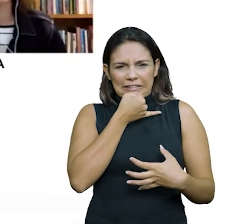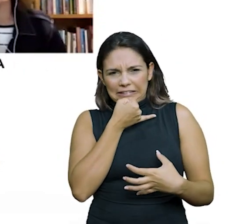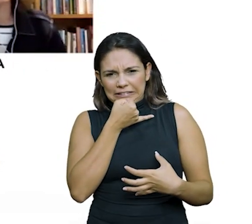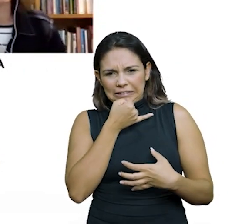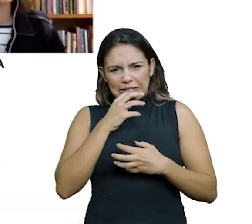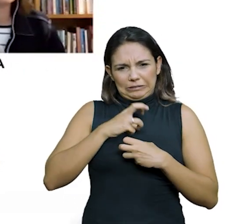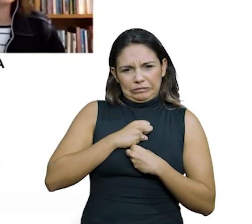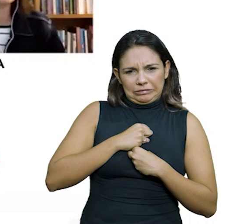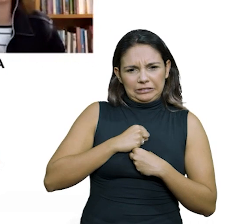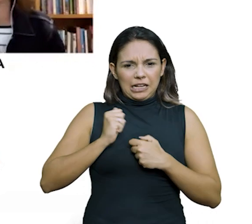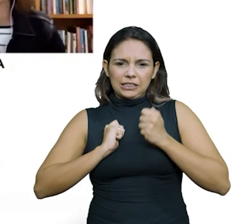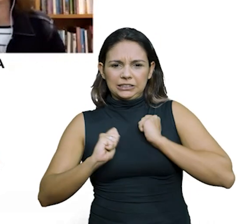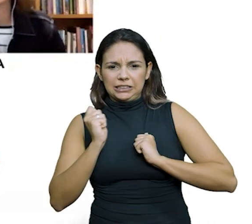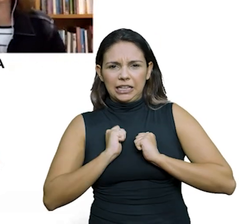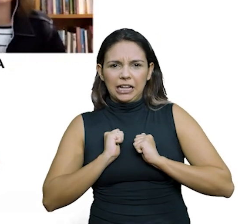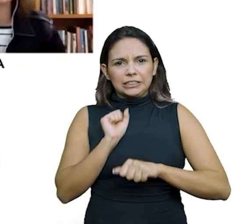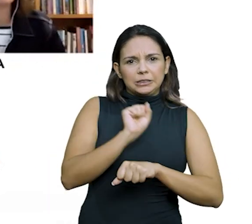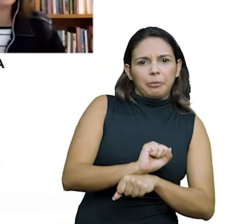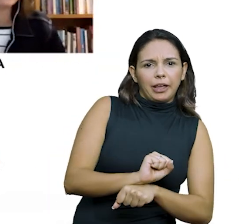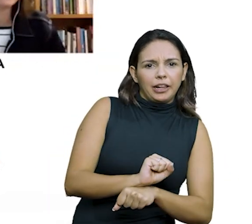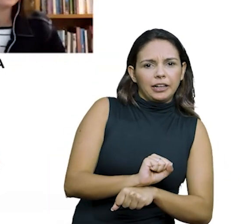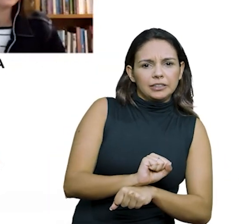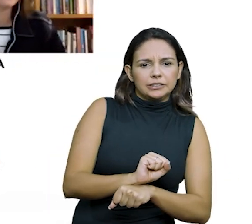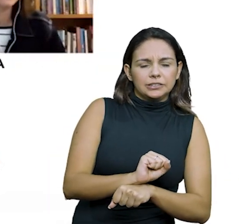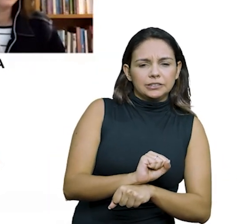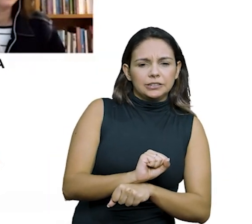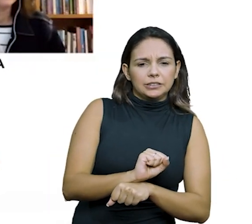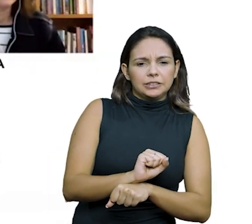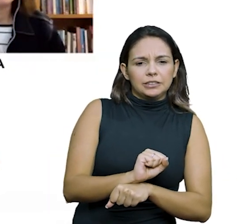angústia, tristeza, ansiedade, esperança,